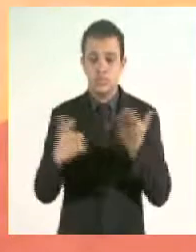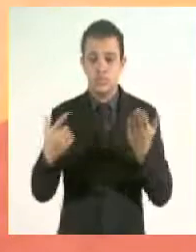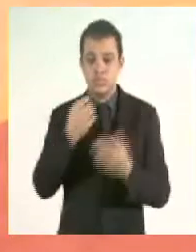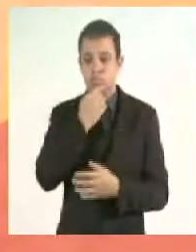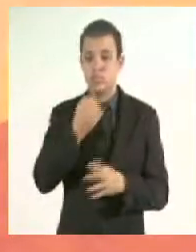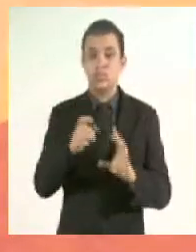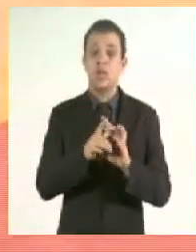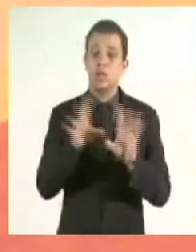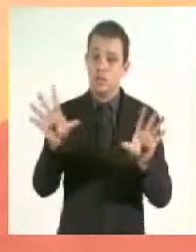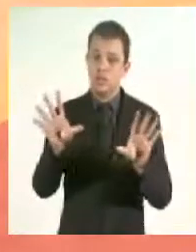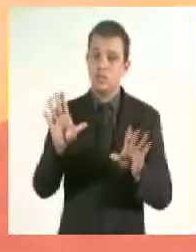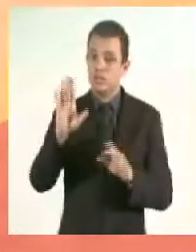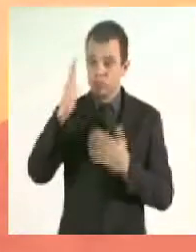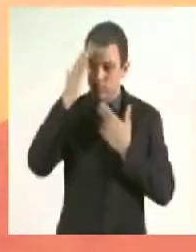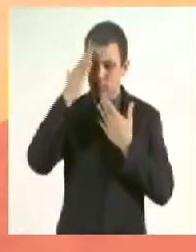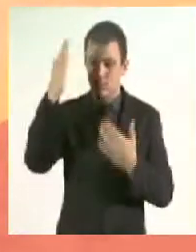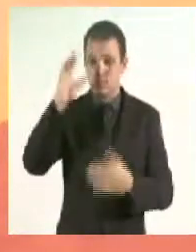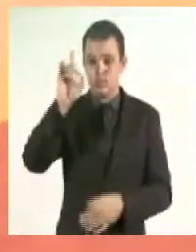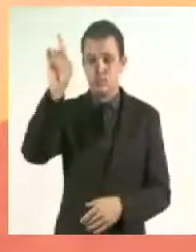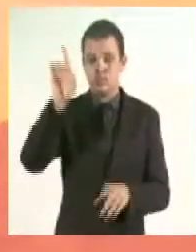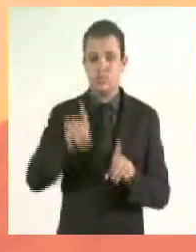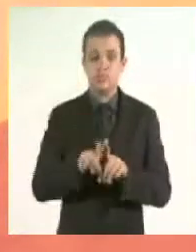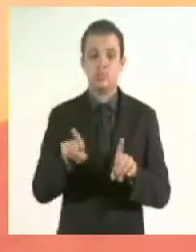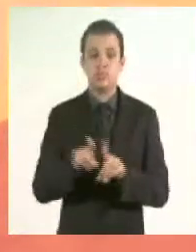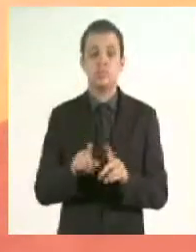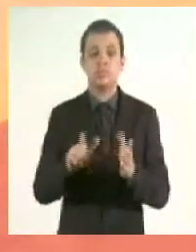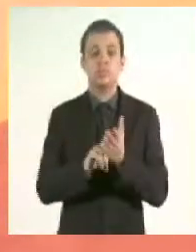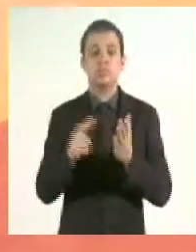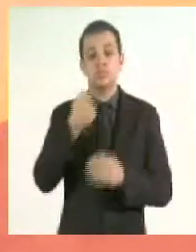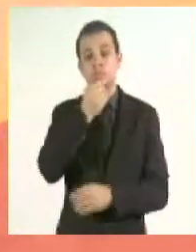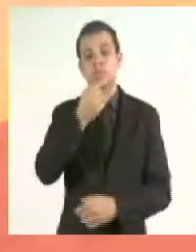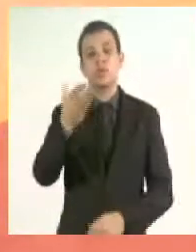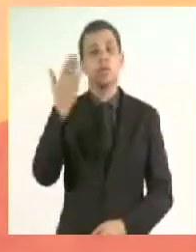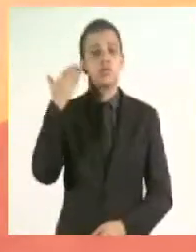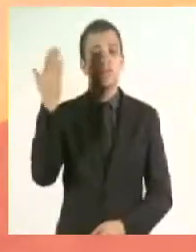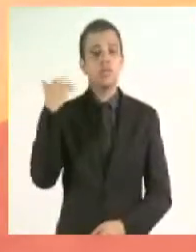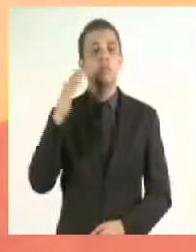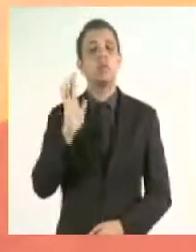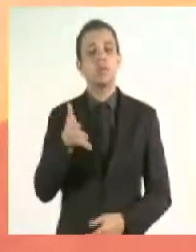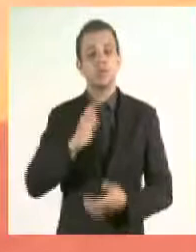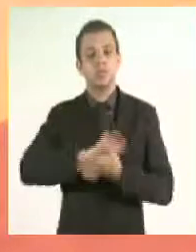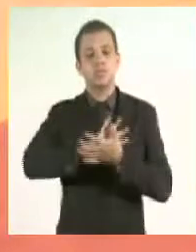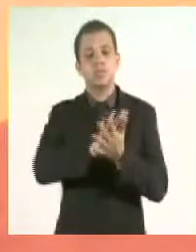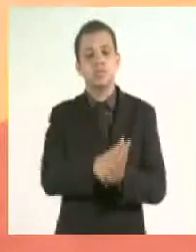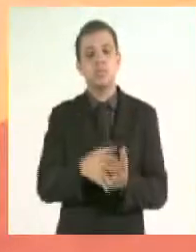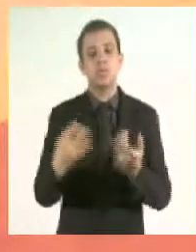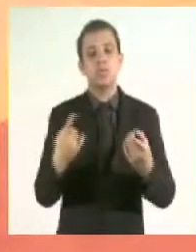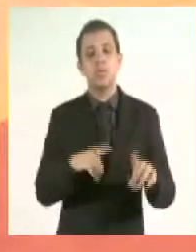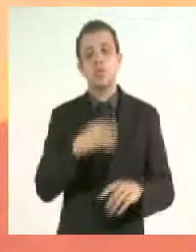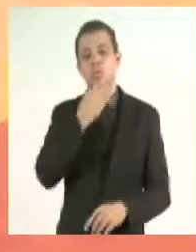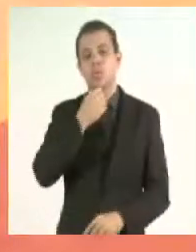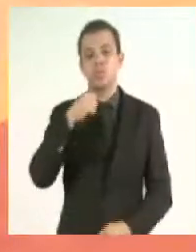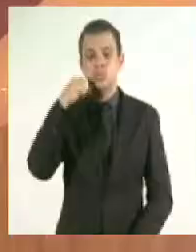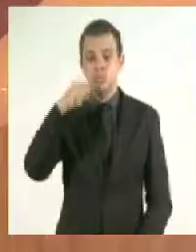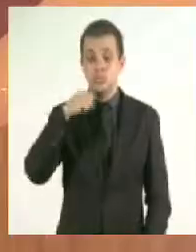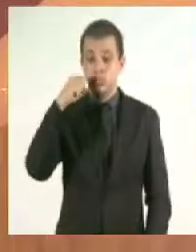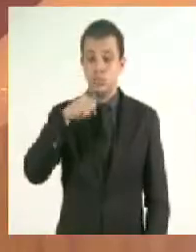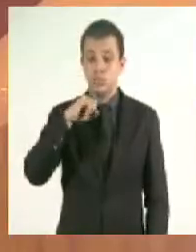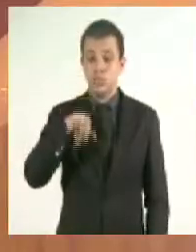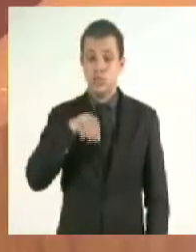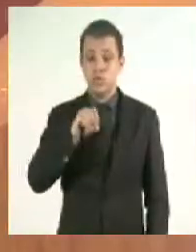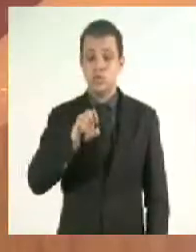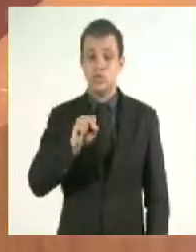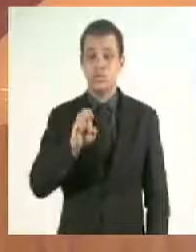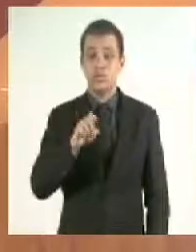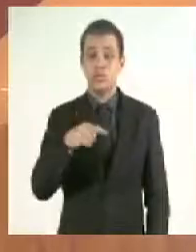Imprensa esta também, que muitas vezes massacrou o senador José Sarney a nível nacional, massacrou